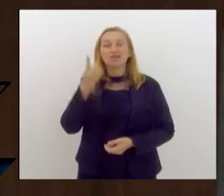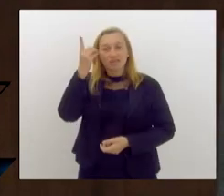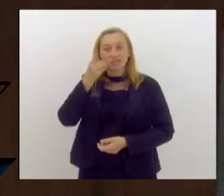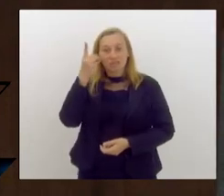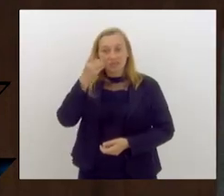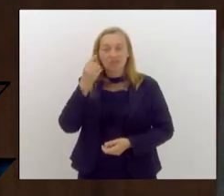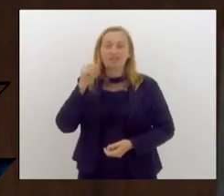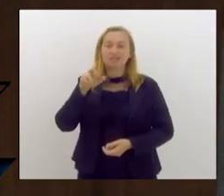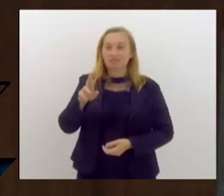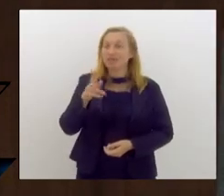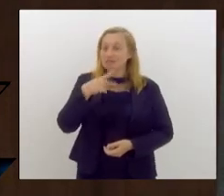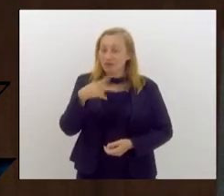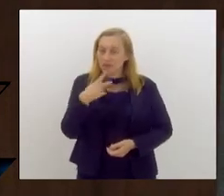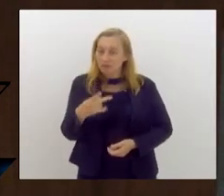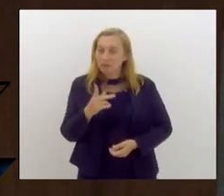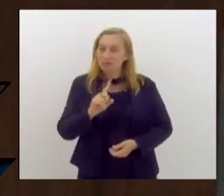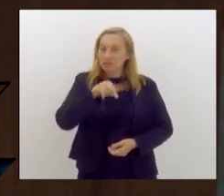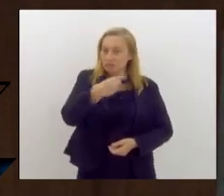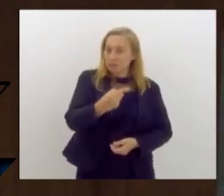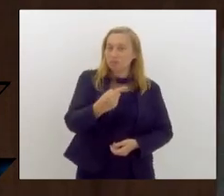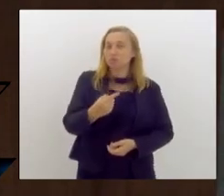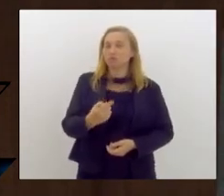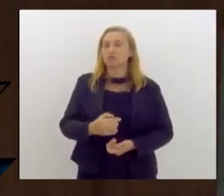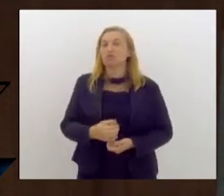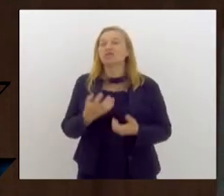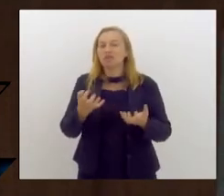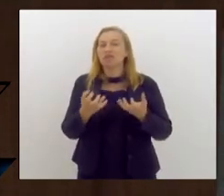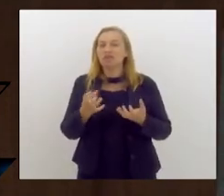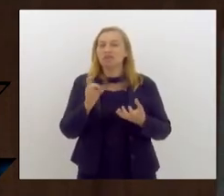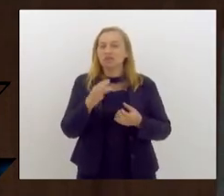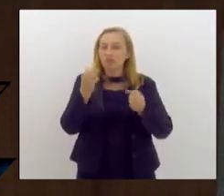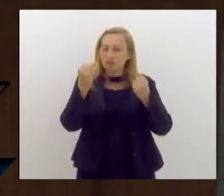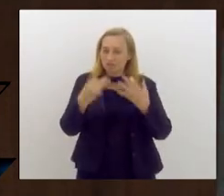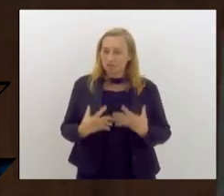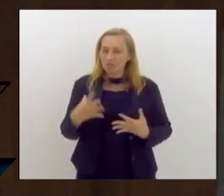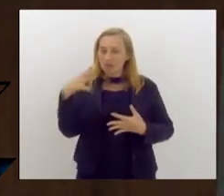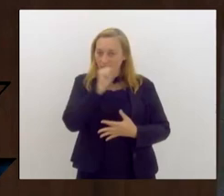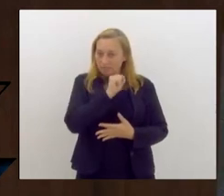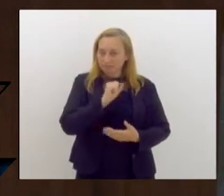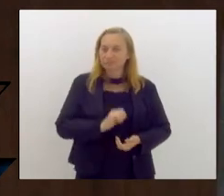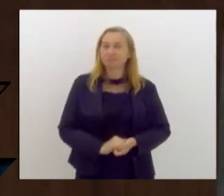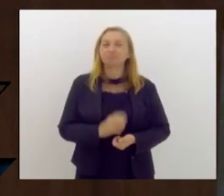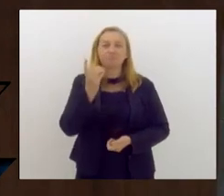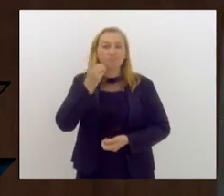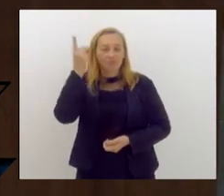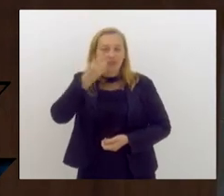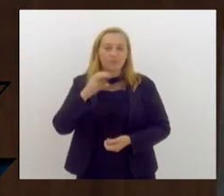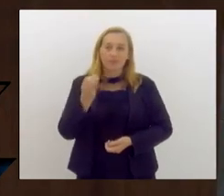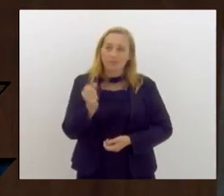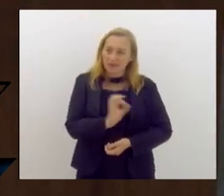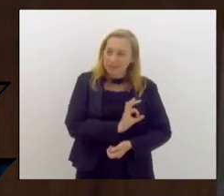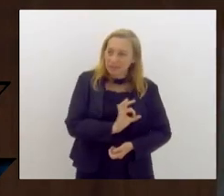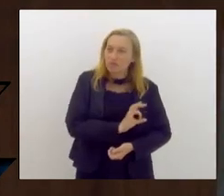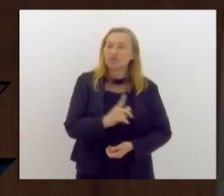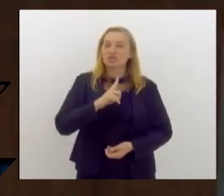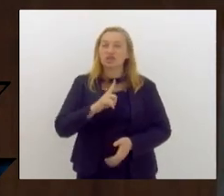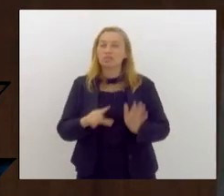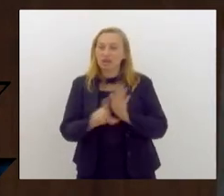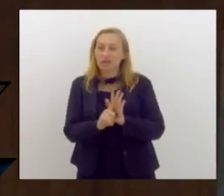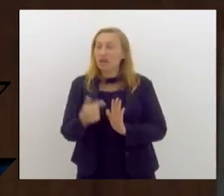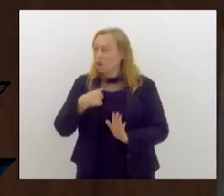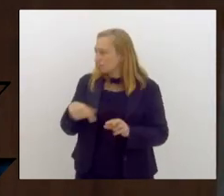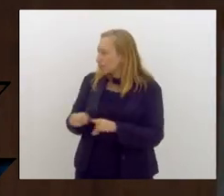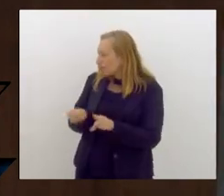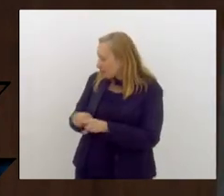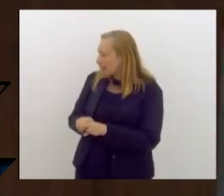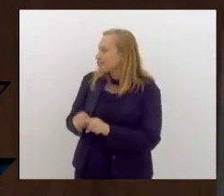Rosenberg falou, e depois os outros, e eu queria só dar uma explicação rápida. A deputada Marta Rocha tem uma lei sobre isso, eu também tenho